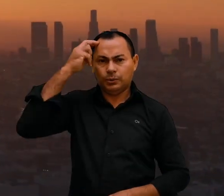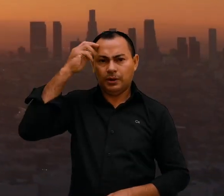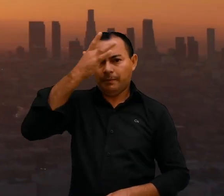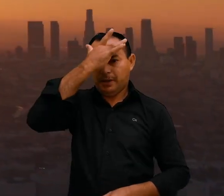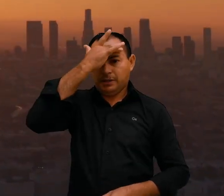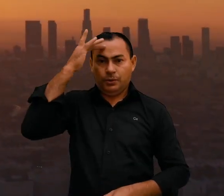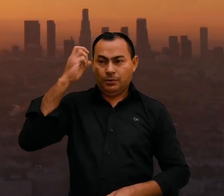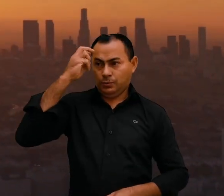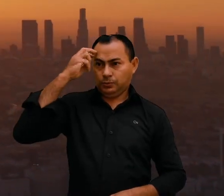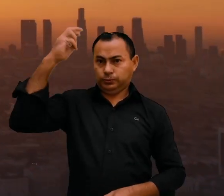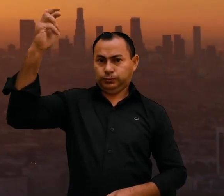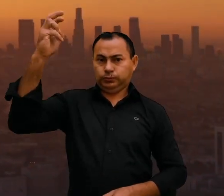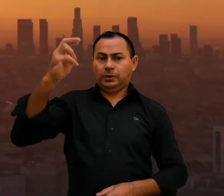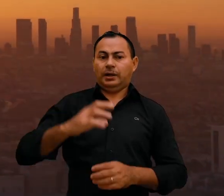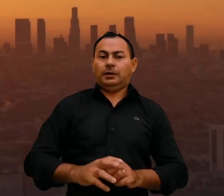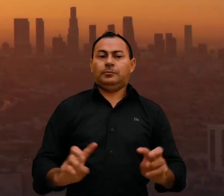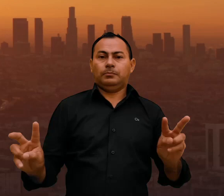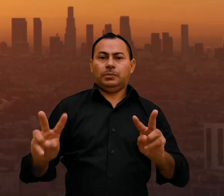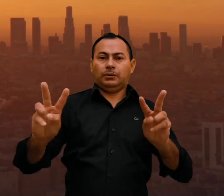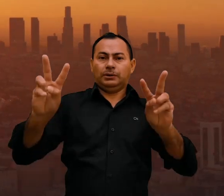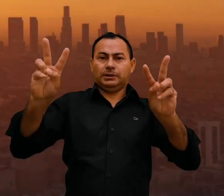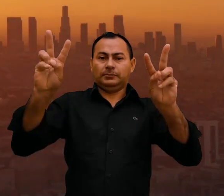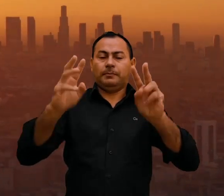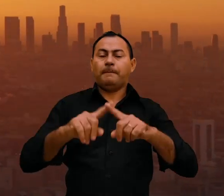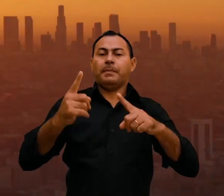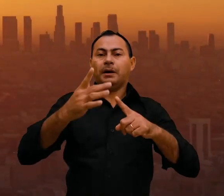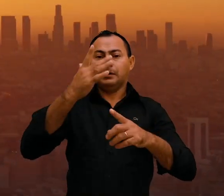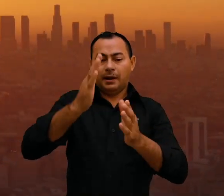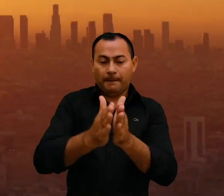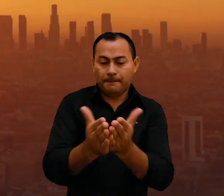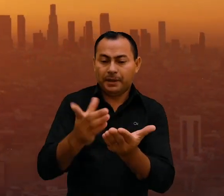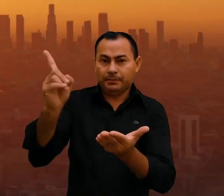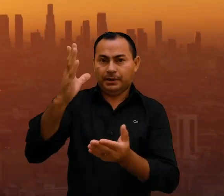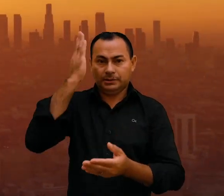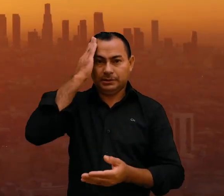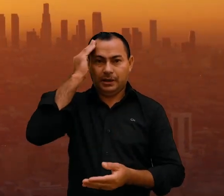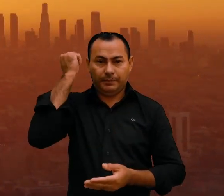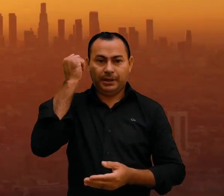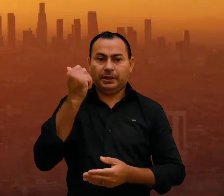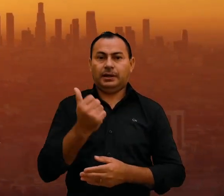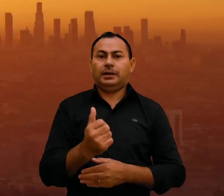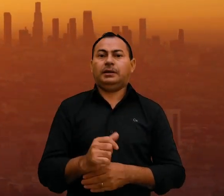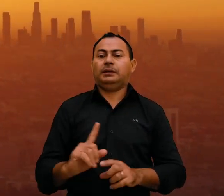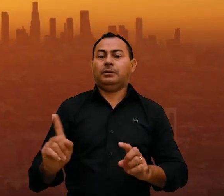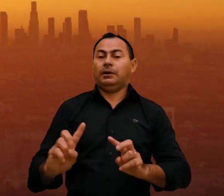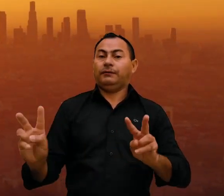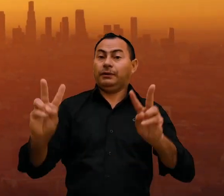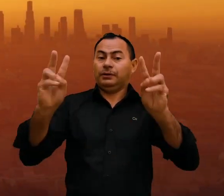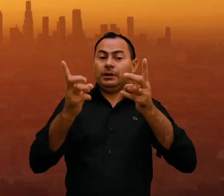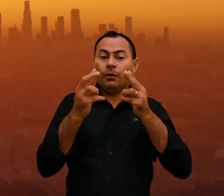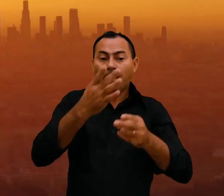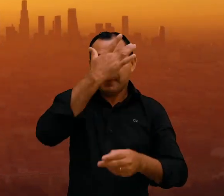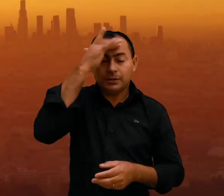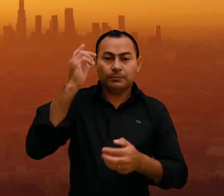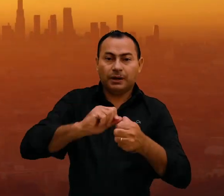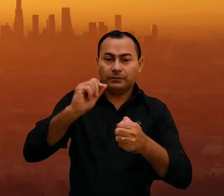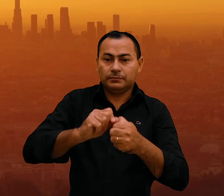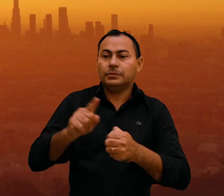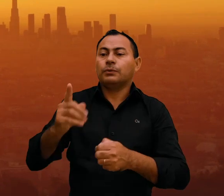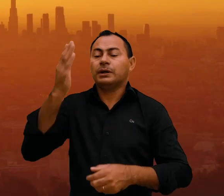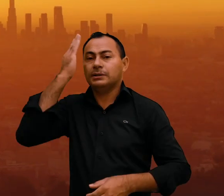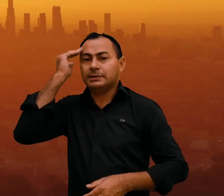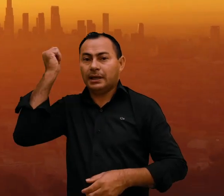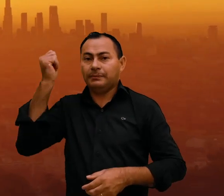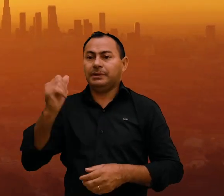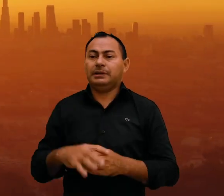uma pessoa com alto grau de conhecimento é muito valorizada mas na Bíblia saber não é tão valorizado quanto o